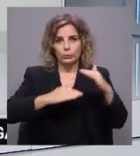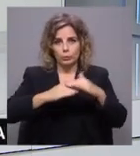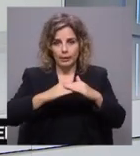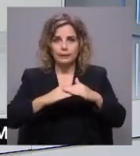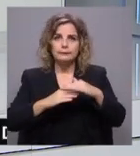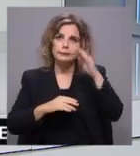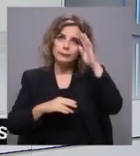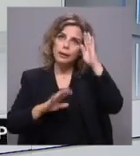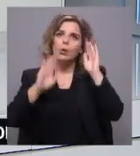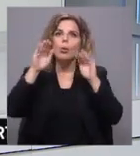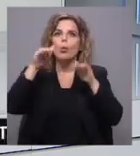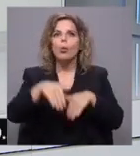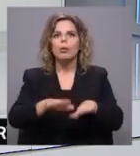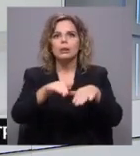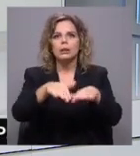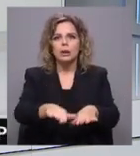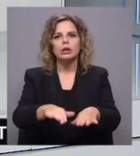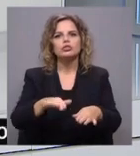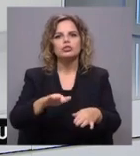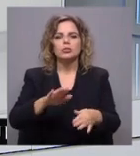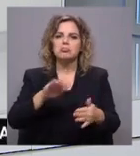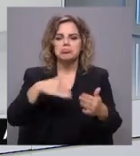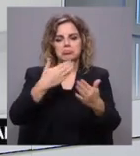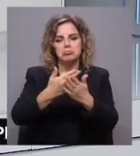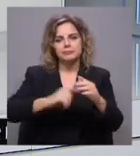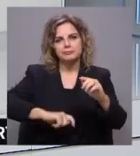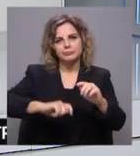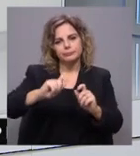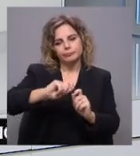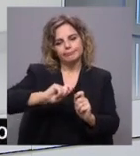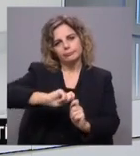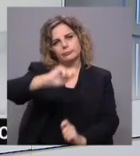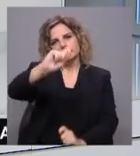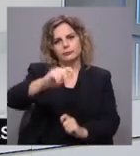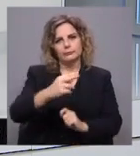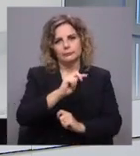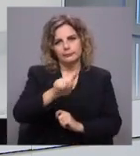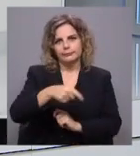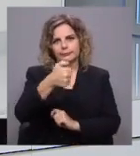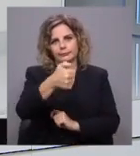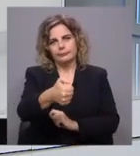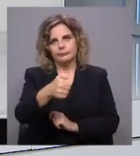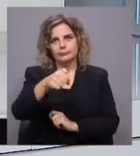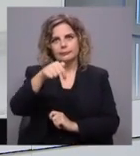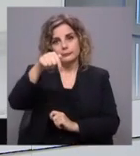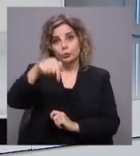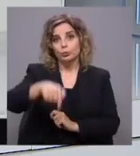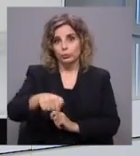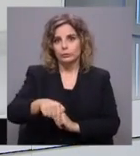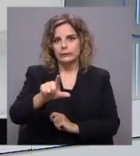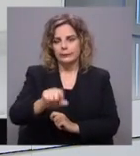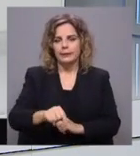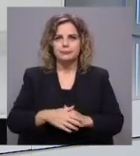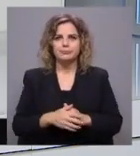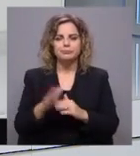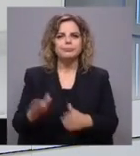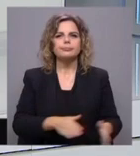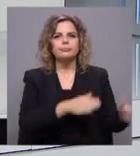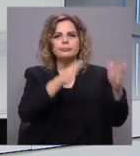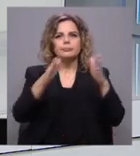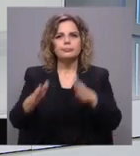são de sudoeste a aumentar até 3,5 metros, inclusivamente na costa sul. Nos